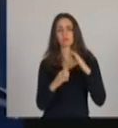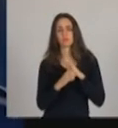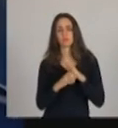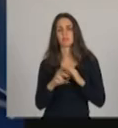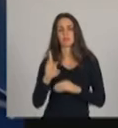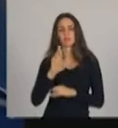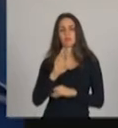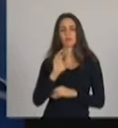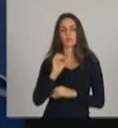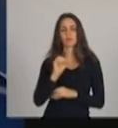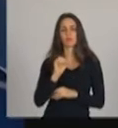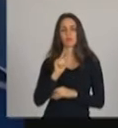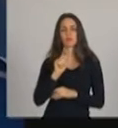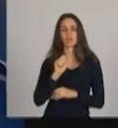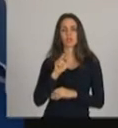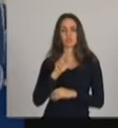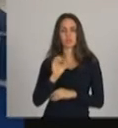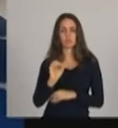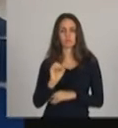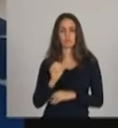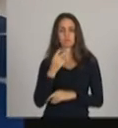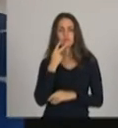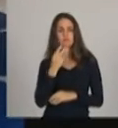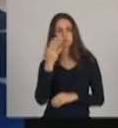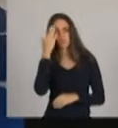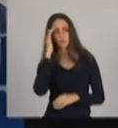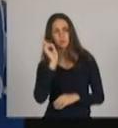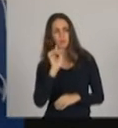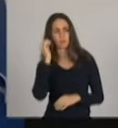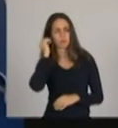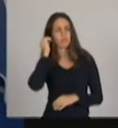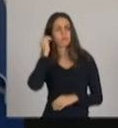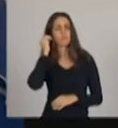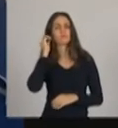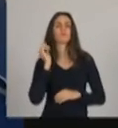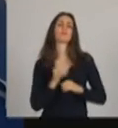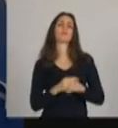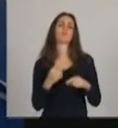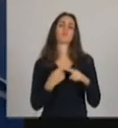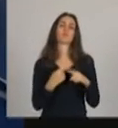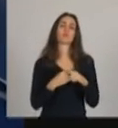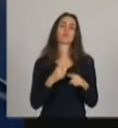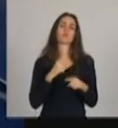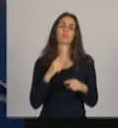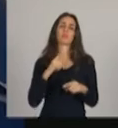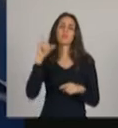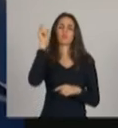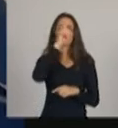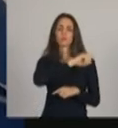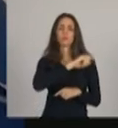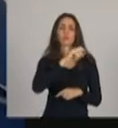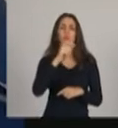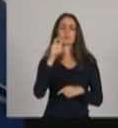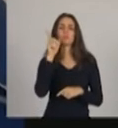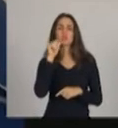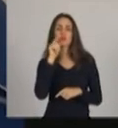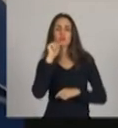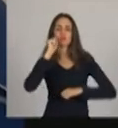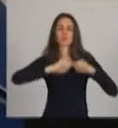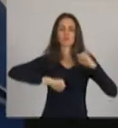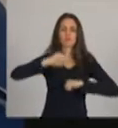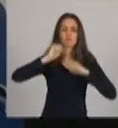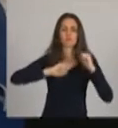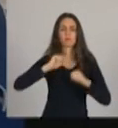comerciante Rogerinho, não se entendendo que existe tantas dificuldades para o comércio, para a indústria,